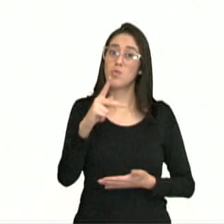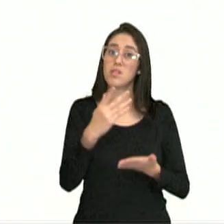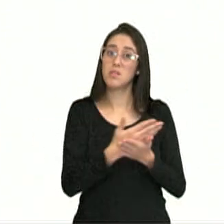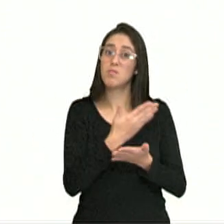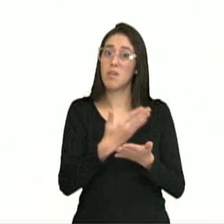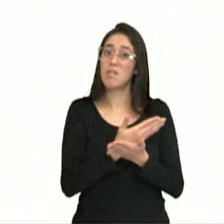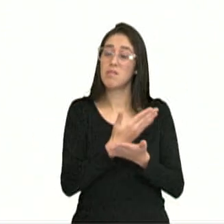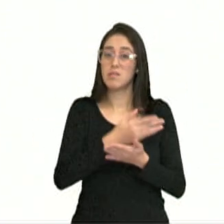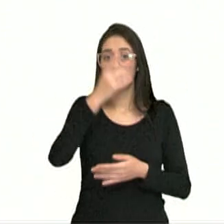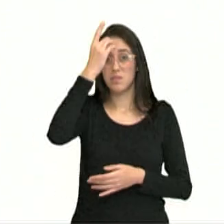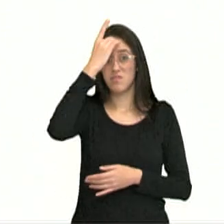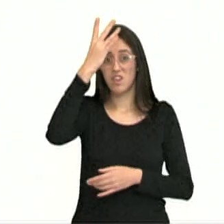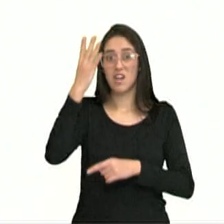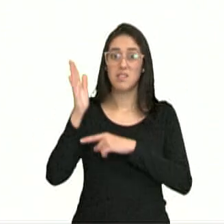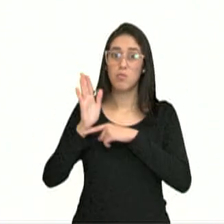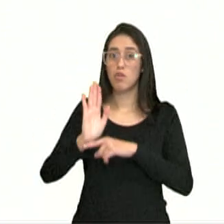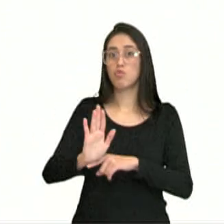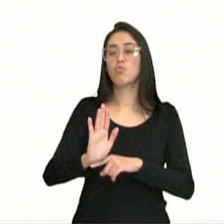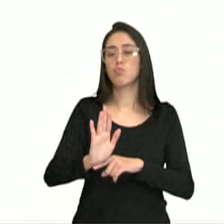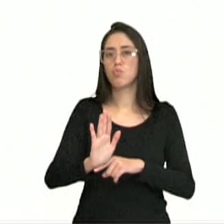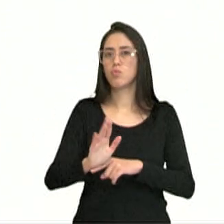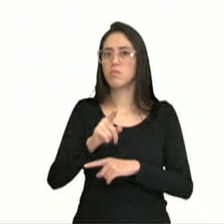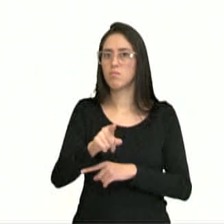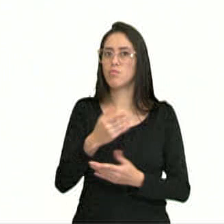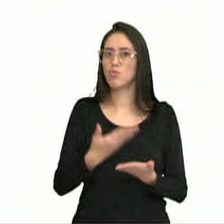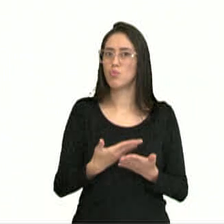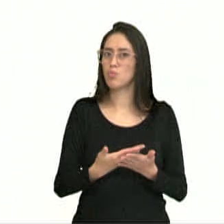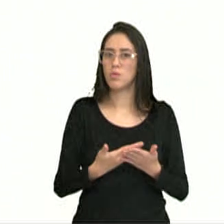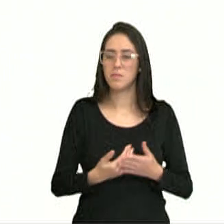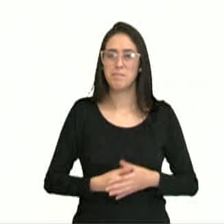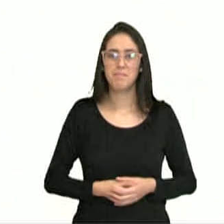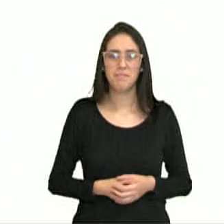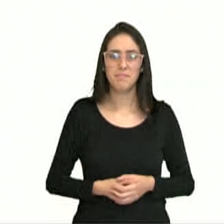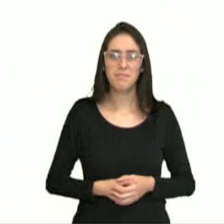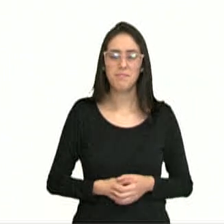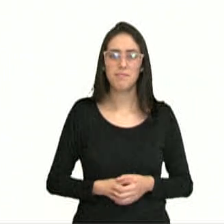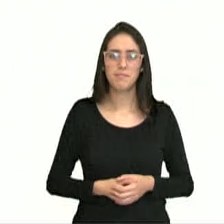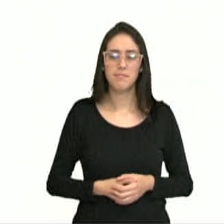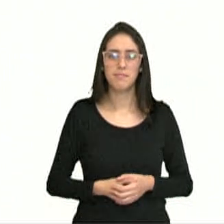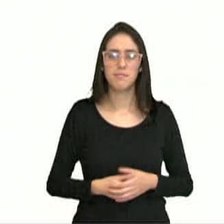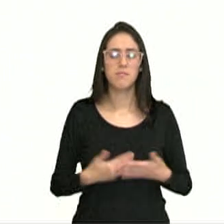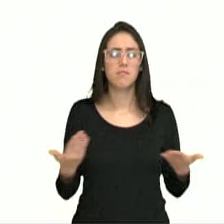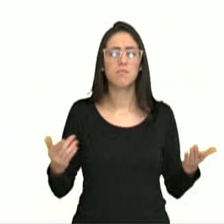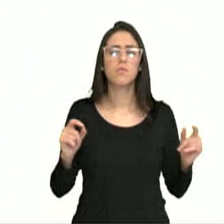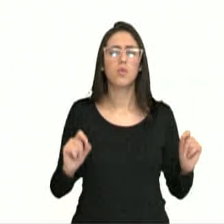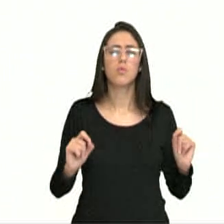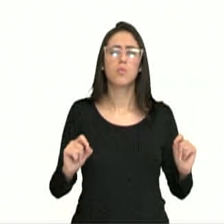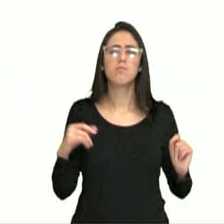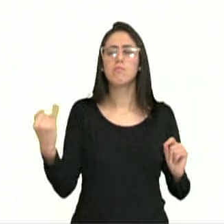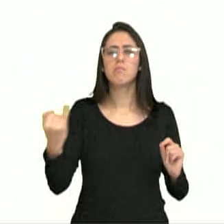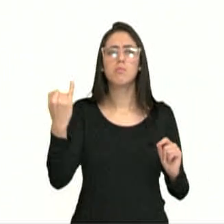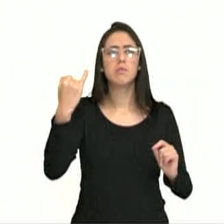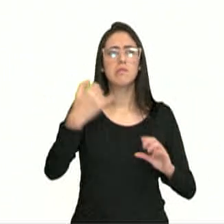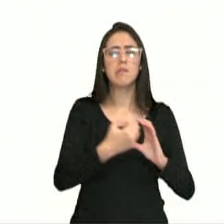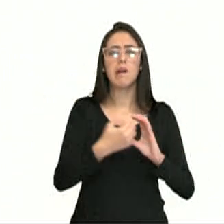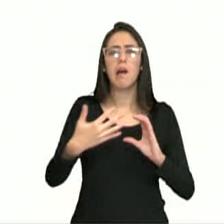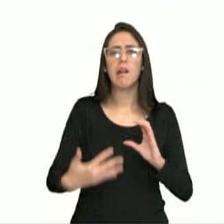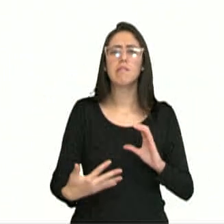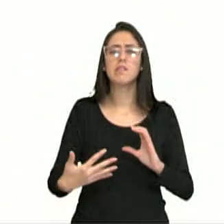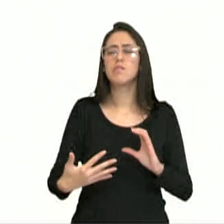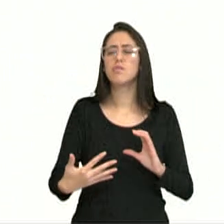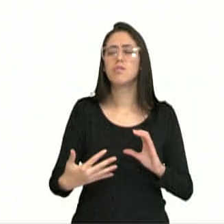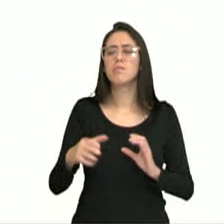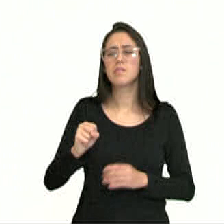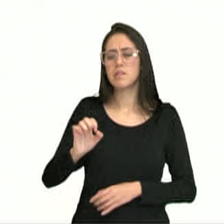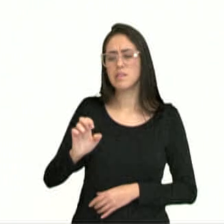facilitar bastante os seus estudos. Tá? E o que é importante? Quais são as características da